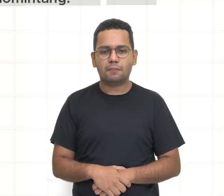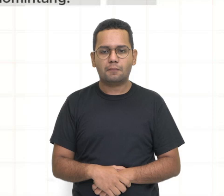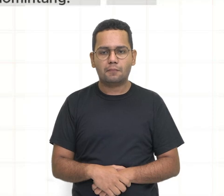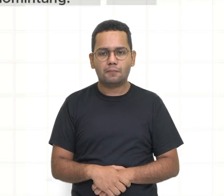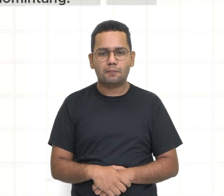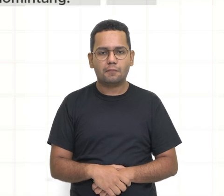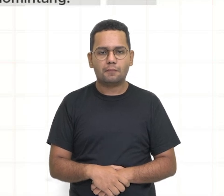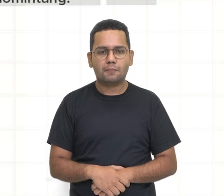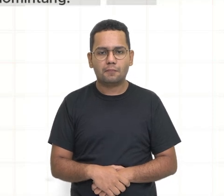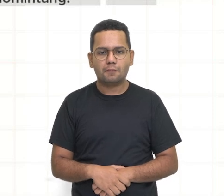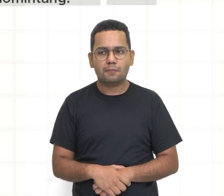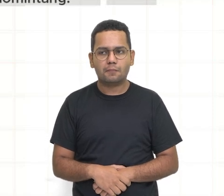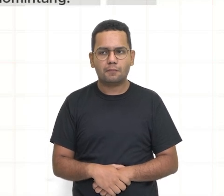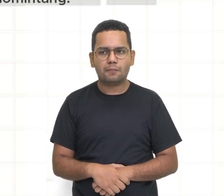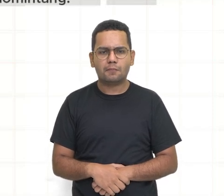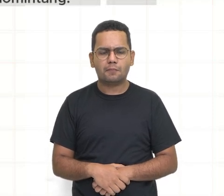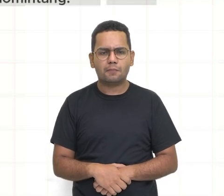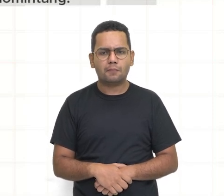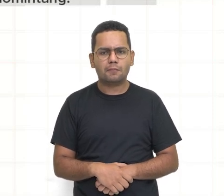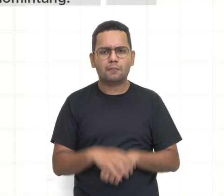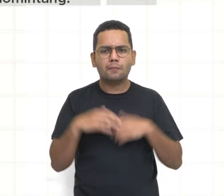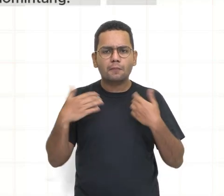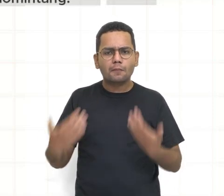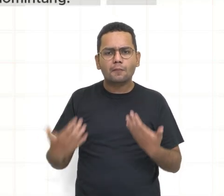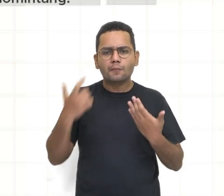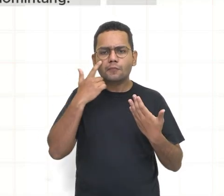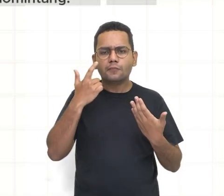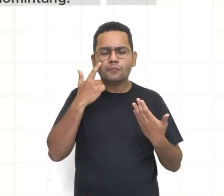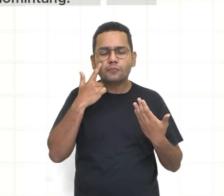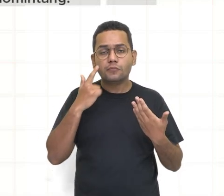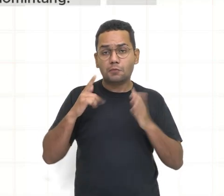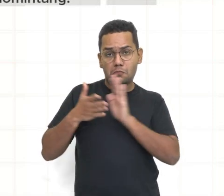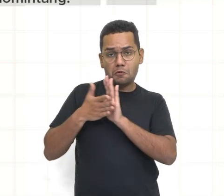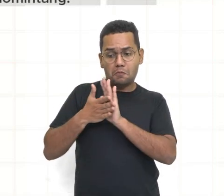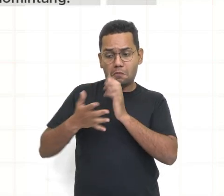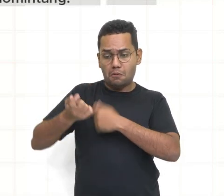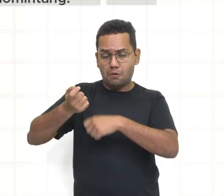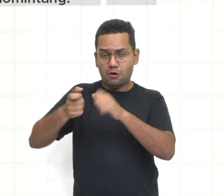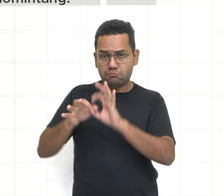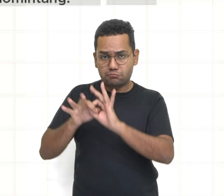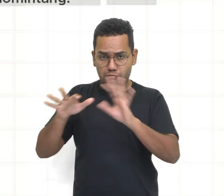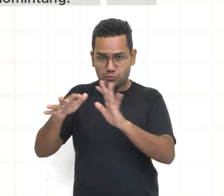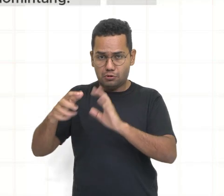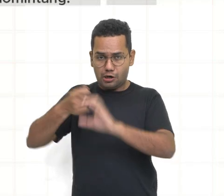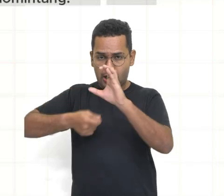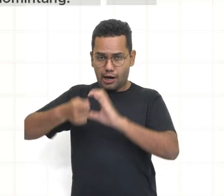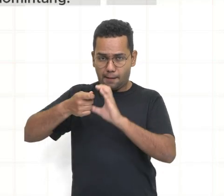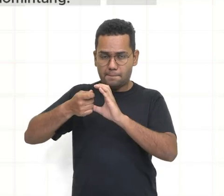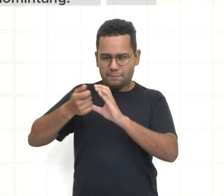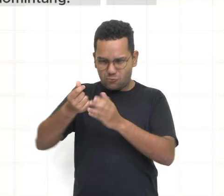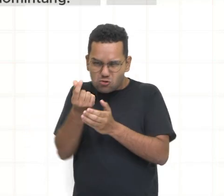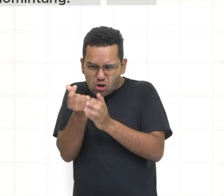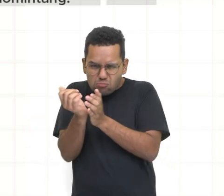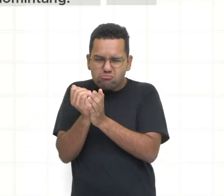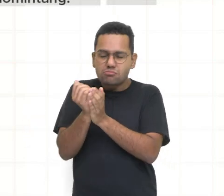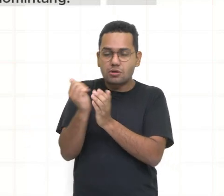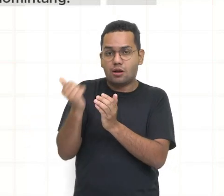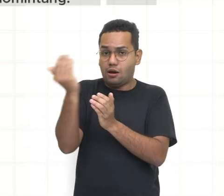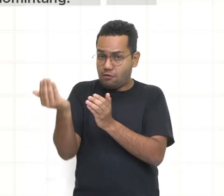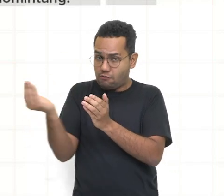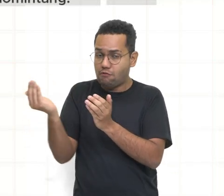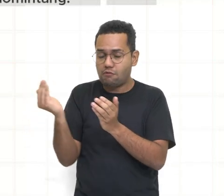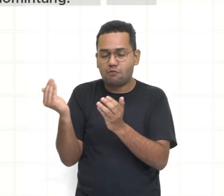de um lado os nacionalistas pregavam uma abertura do capital chinês ao mercado externo, o